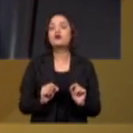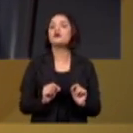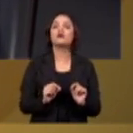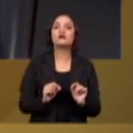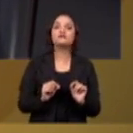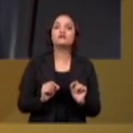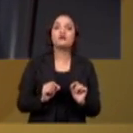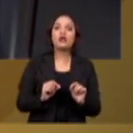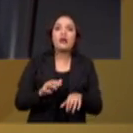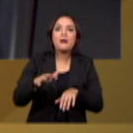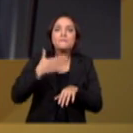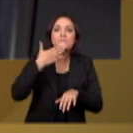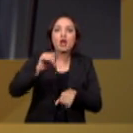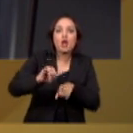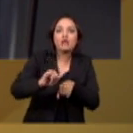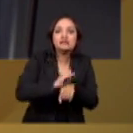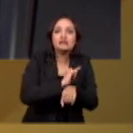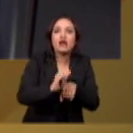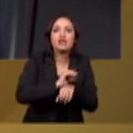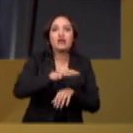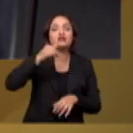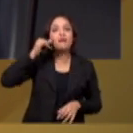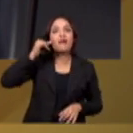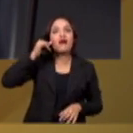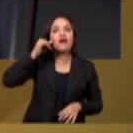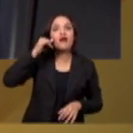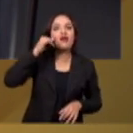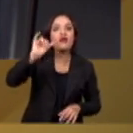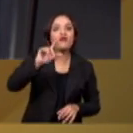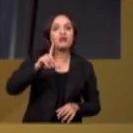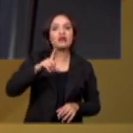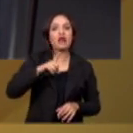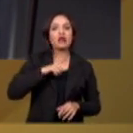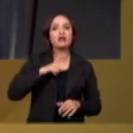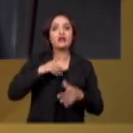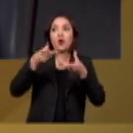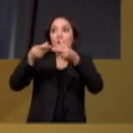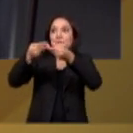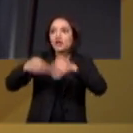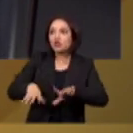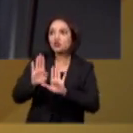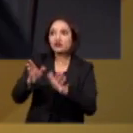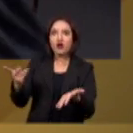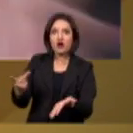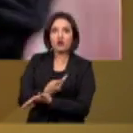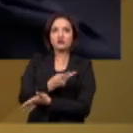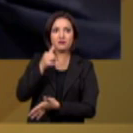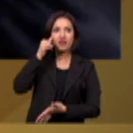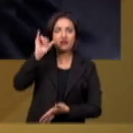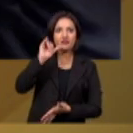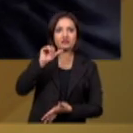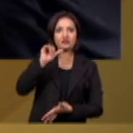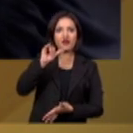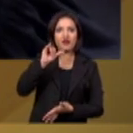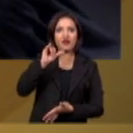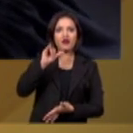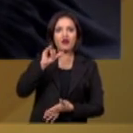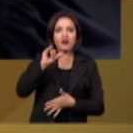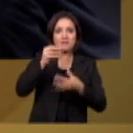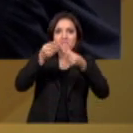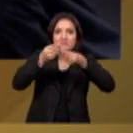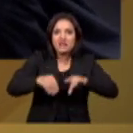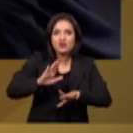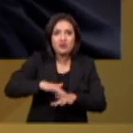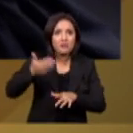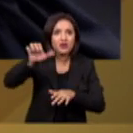para combater as situações nas quais as relevantes indícios de que a lesão já foi praticada por fim